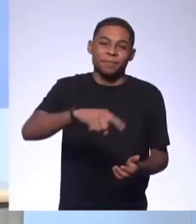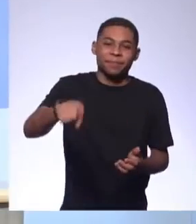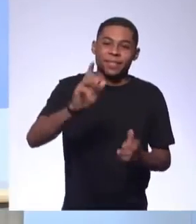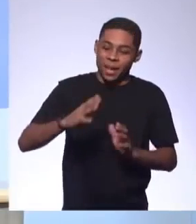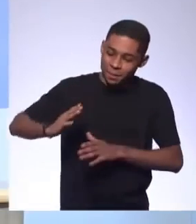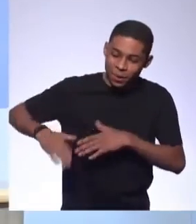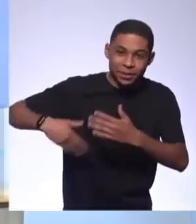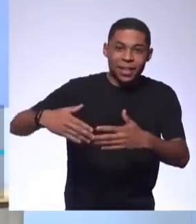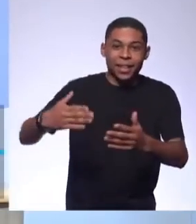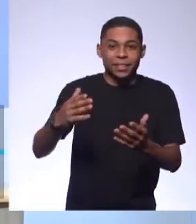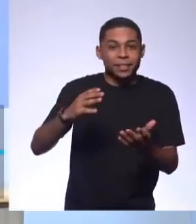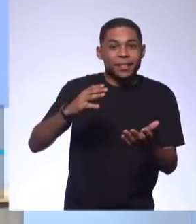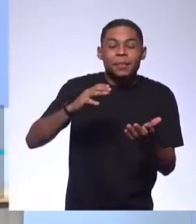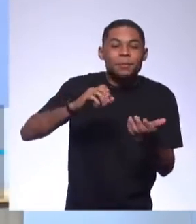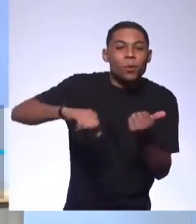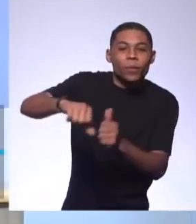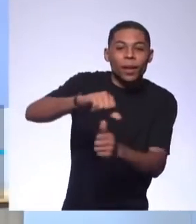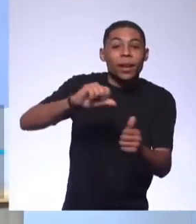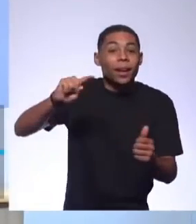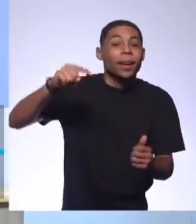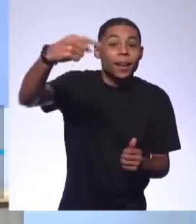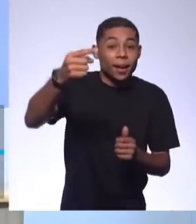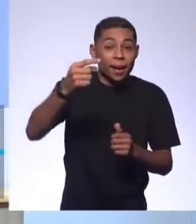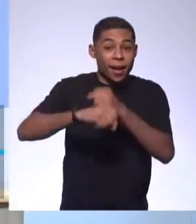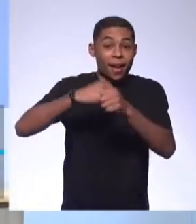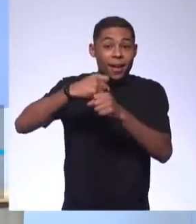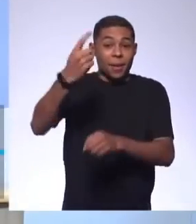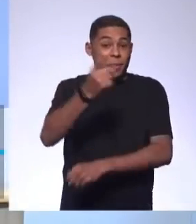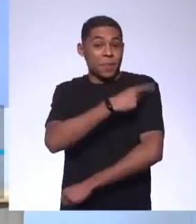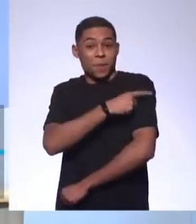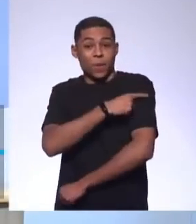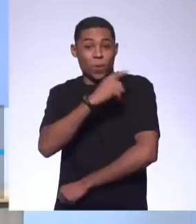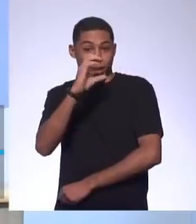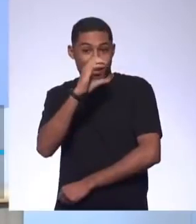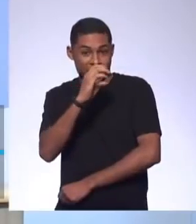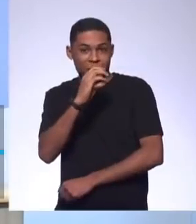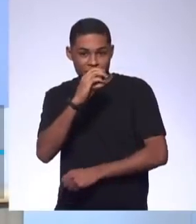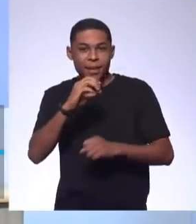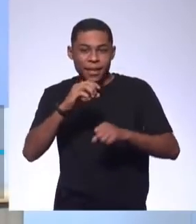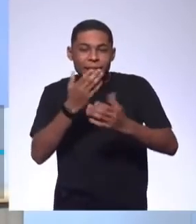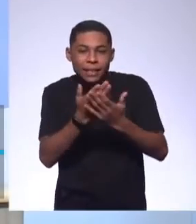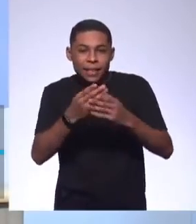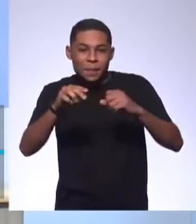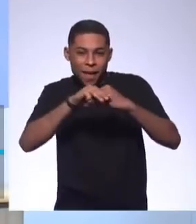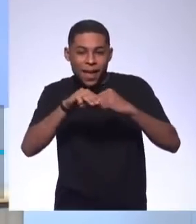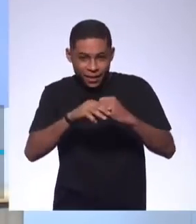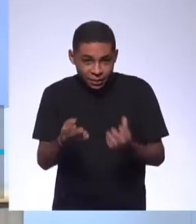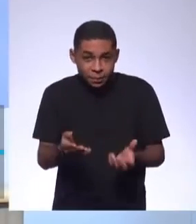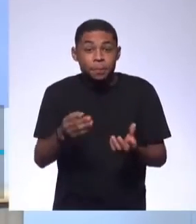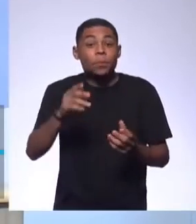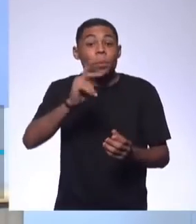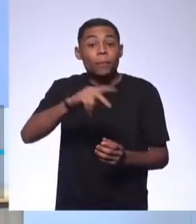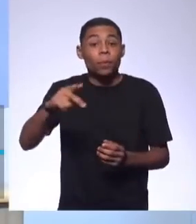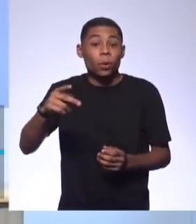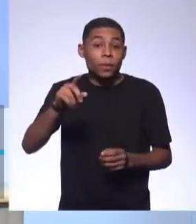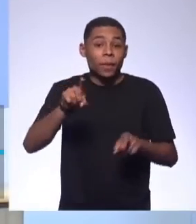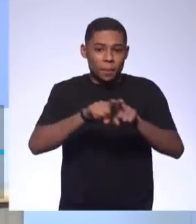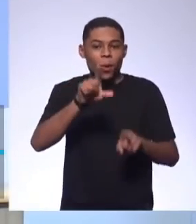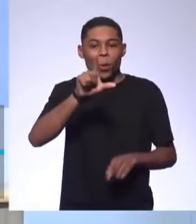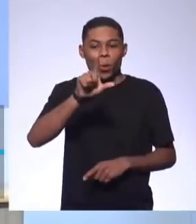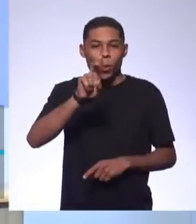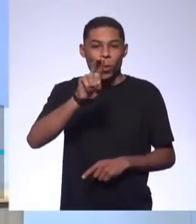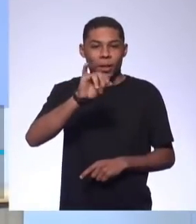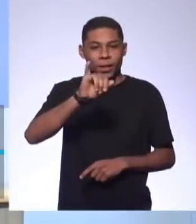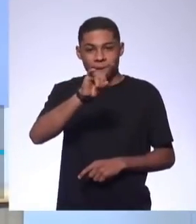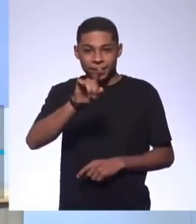aí de transição para o primeiro ano do ensino médio. Ensino médio, vocês terão a professora Luíse como professora